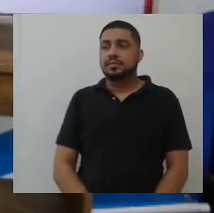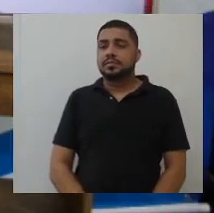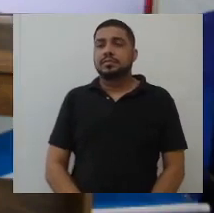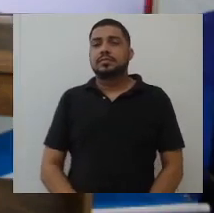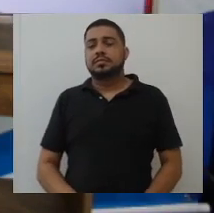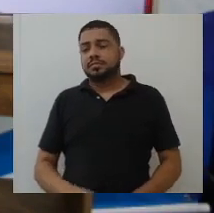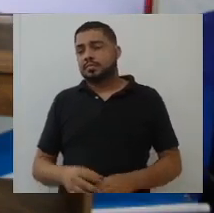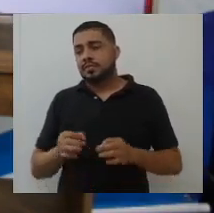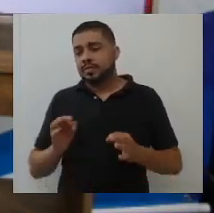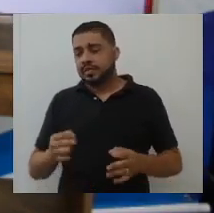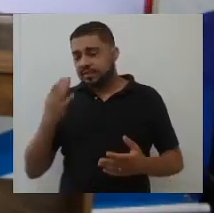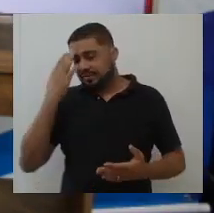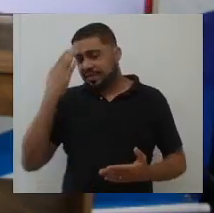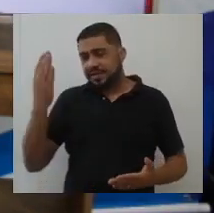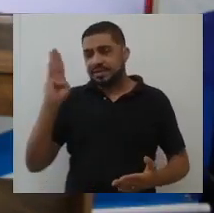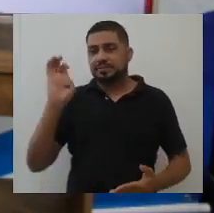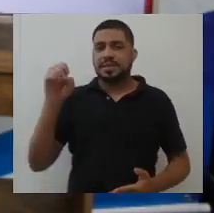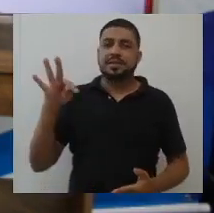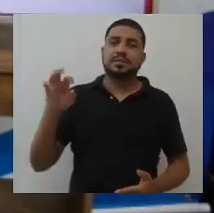Perfeito, Bento, obrigado.